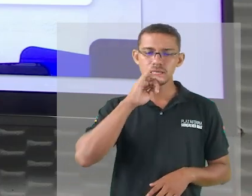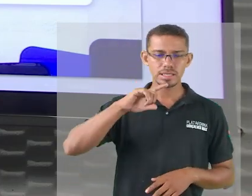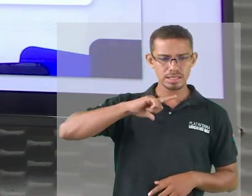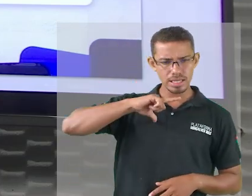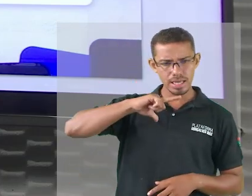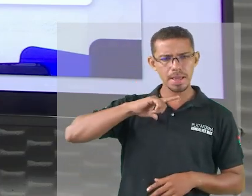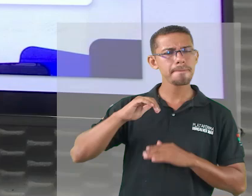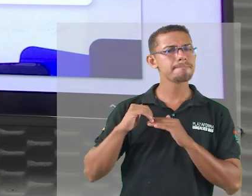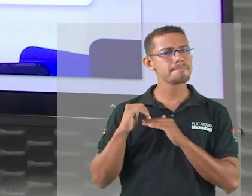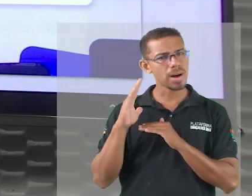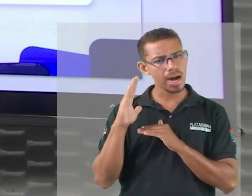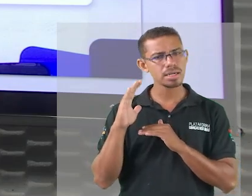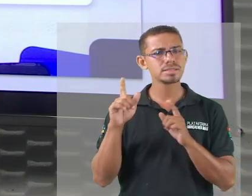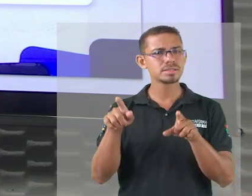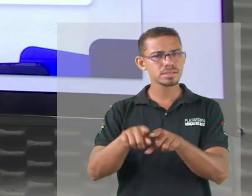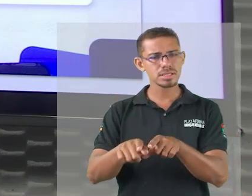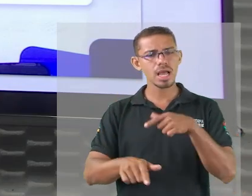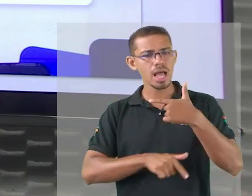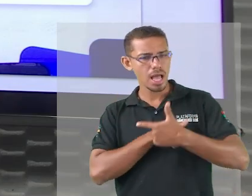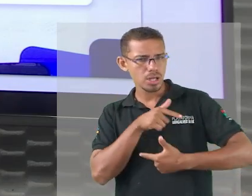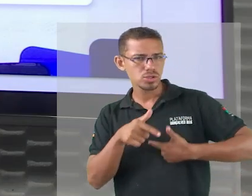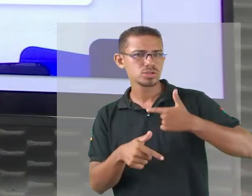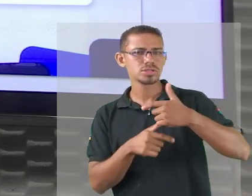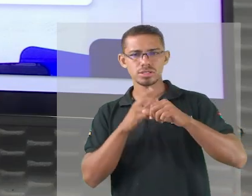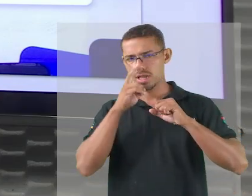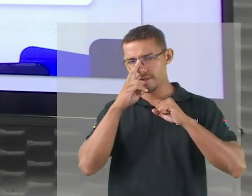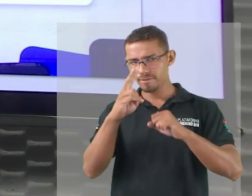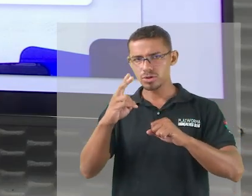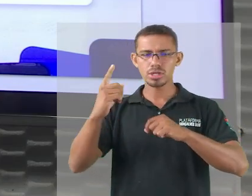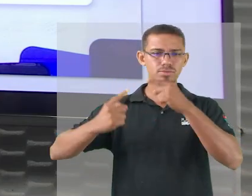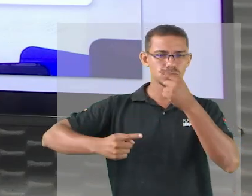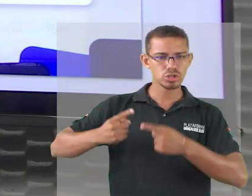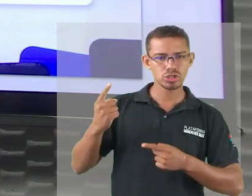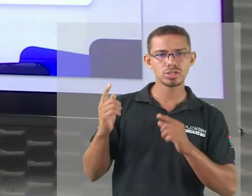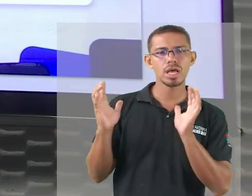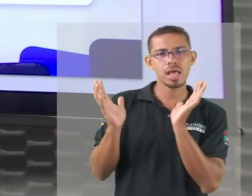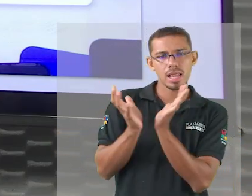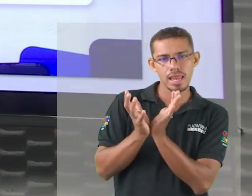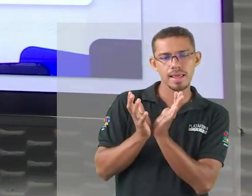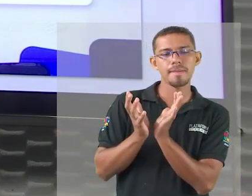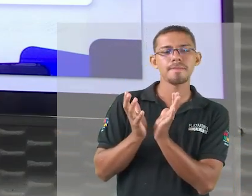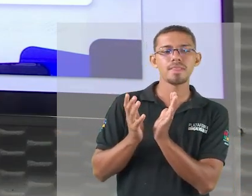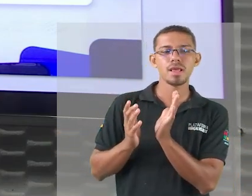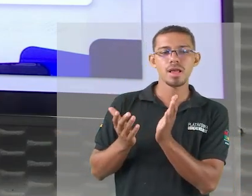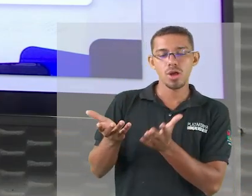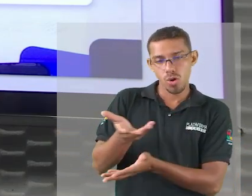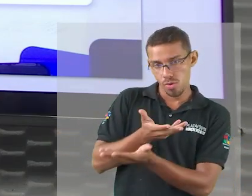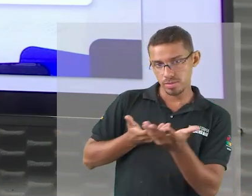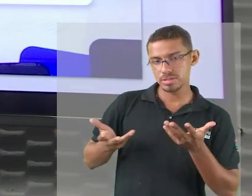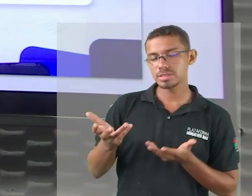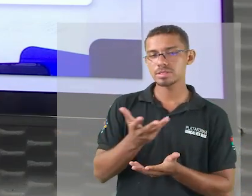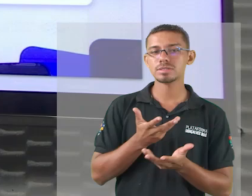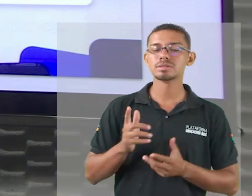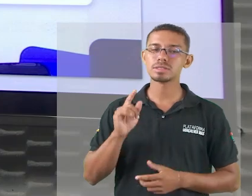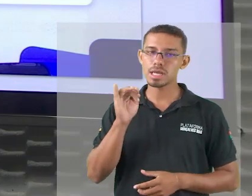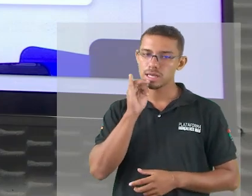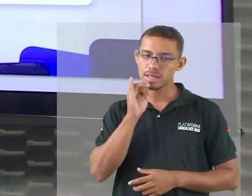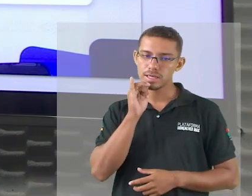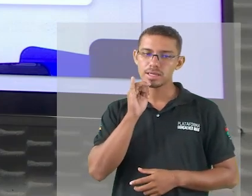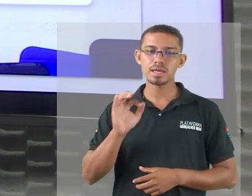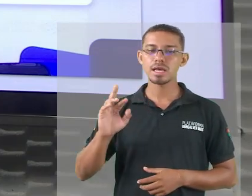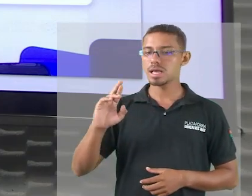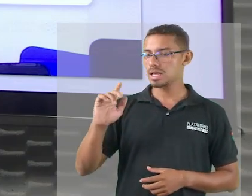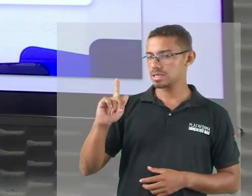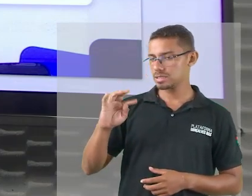ainda mais a luta das forças políticas dessas elites que comandavam, seja a